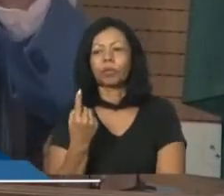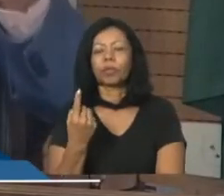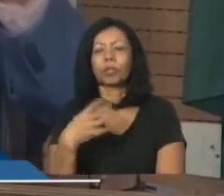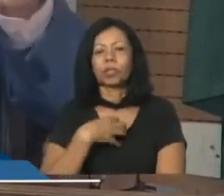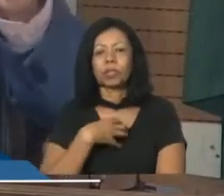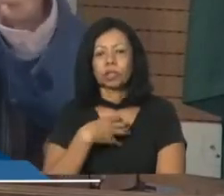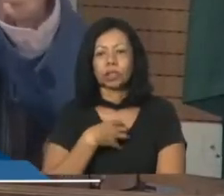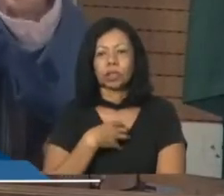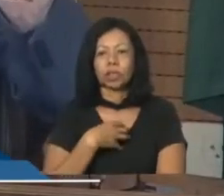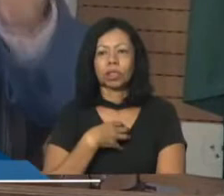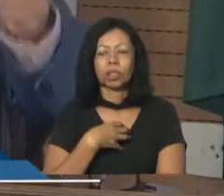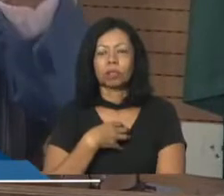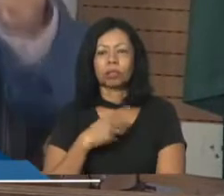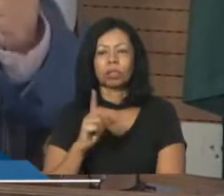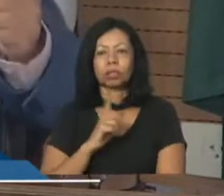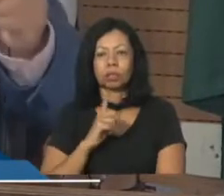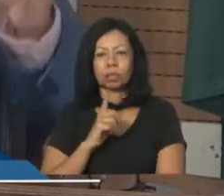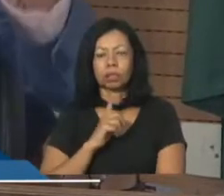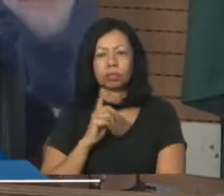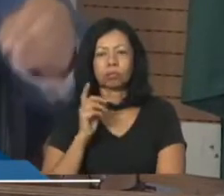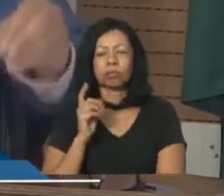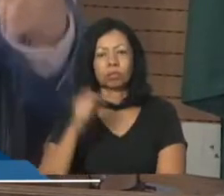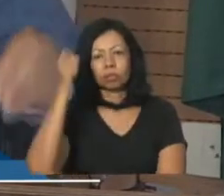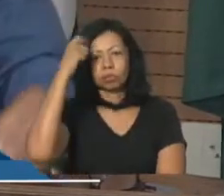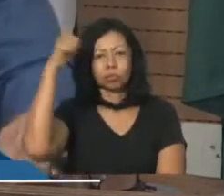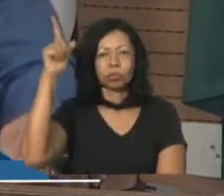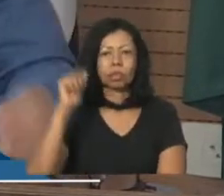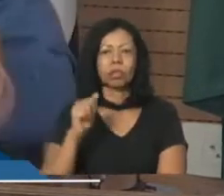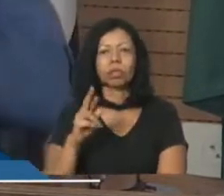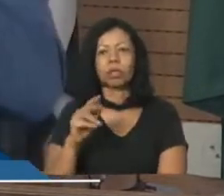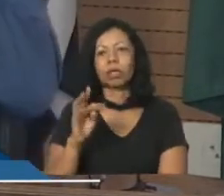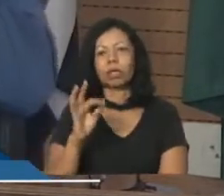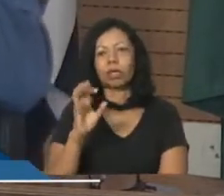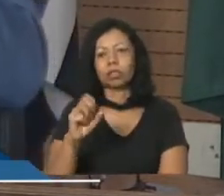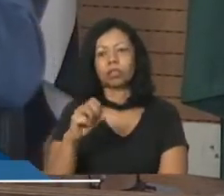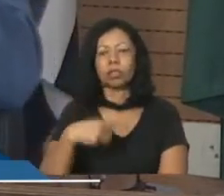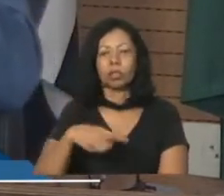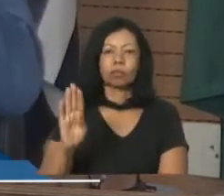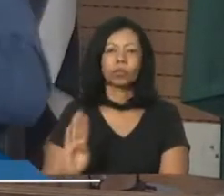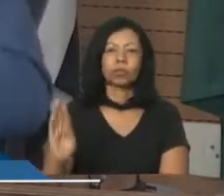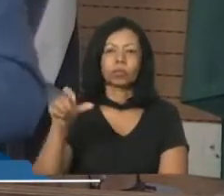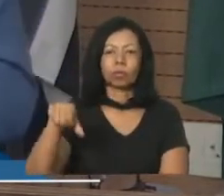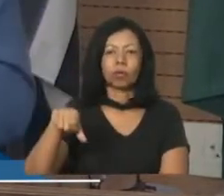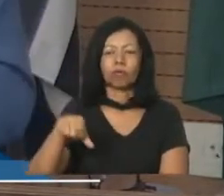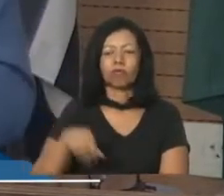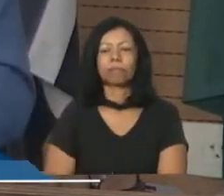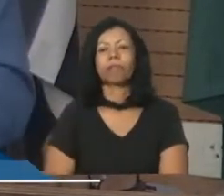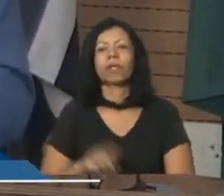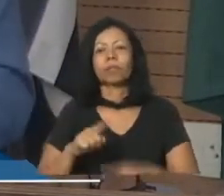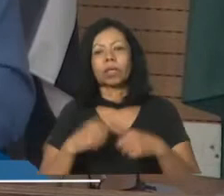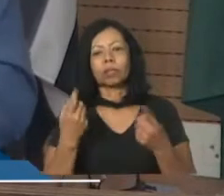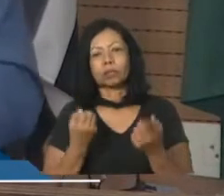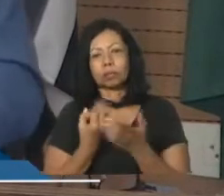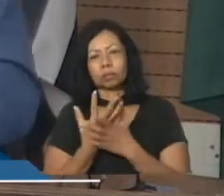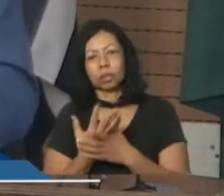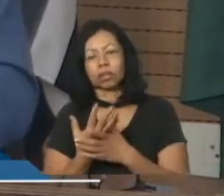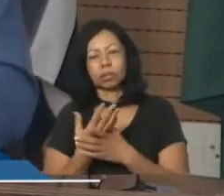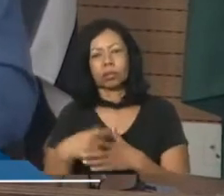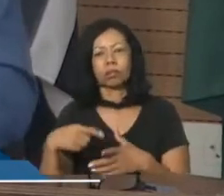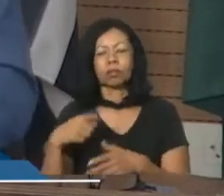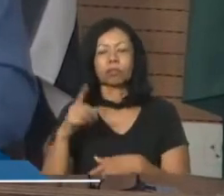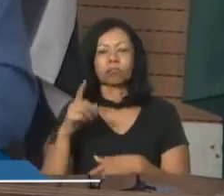única forma que se tem de fazer a arte e a cultura no bairro do Bolsão 9. Então, mais uma vez, o dever do parlamento é